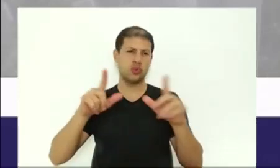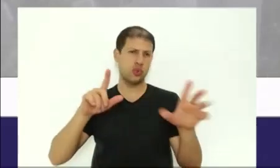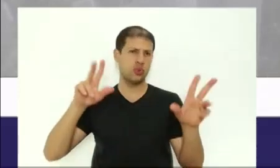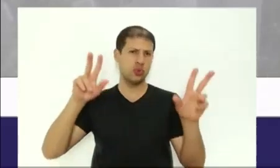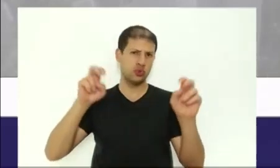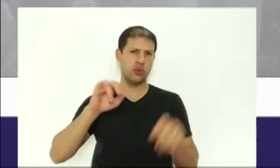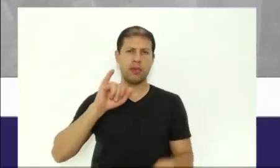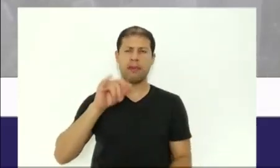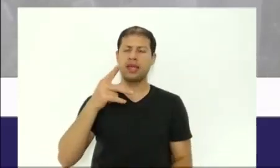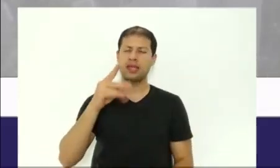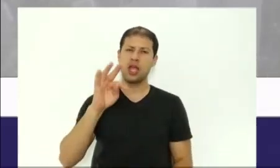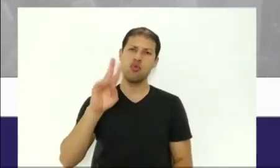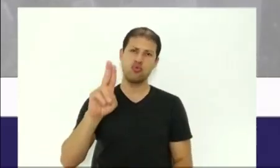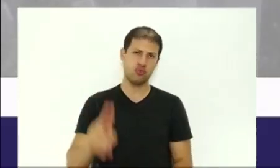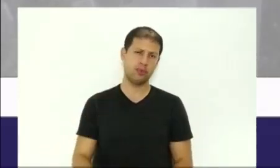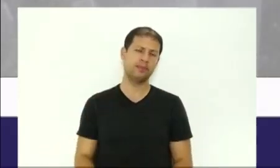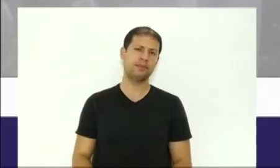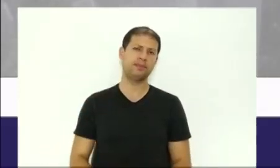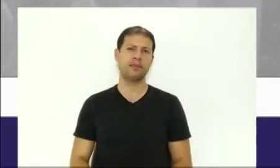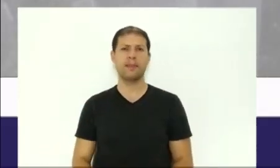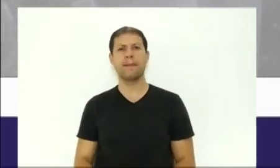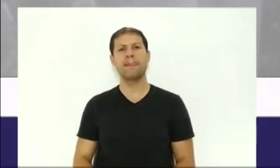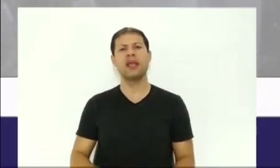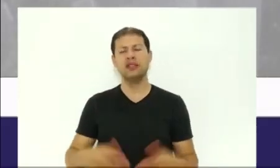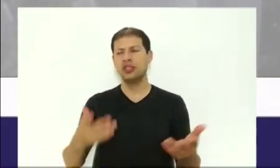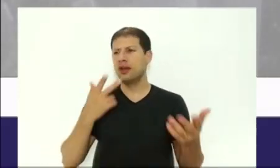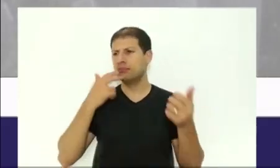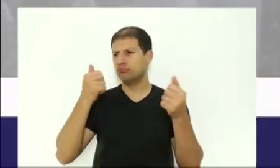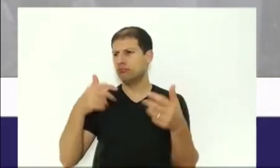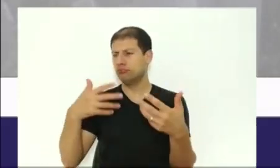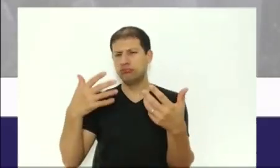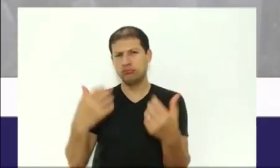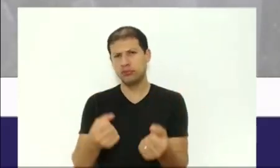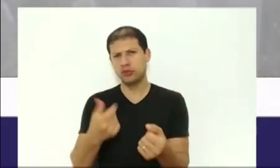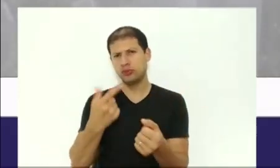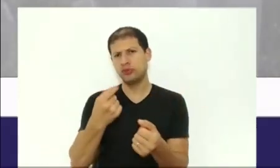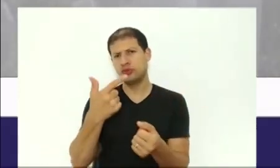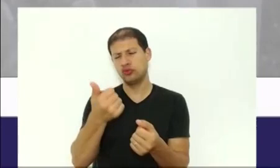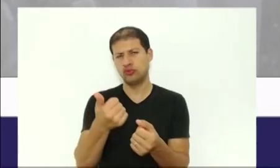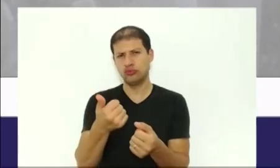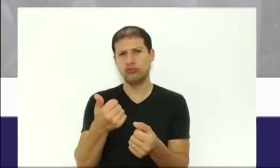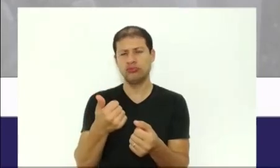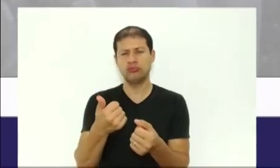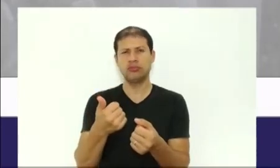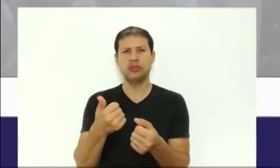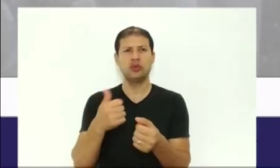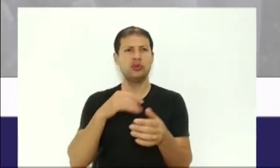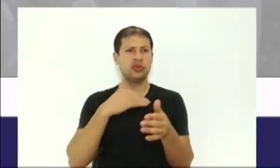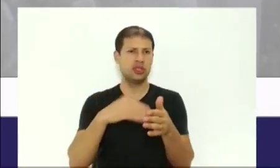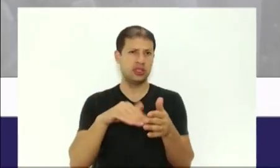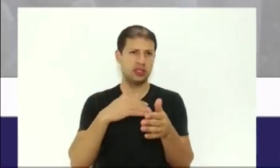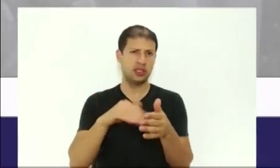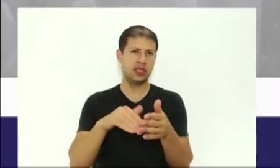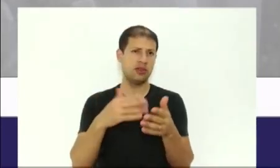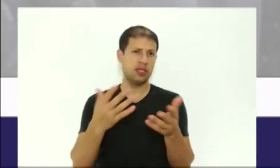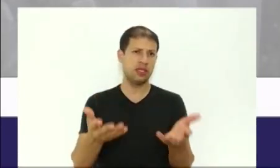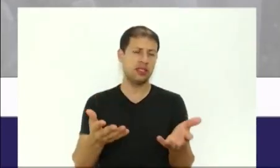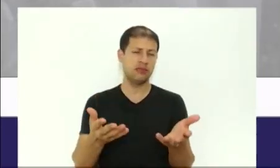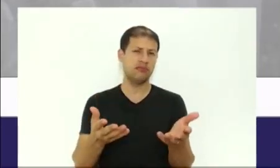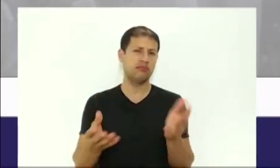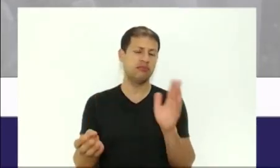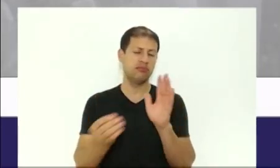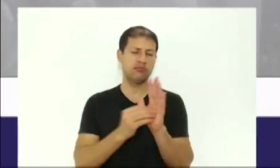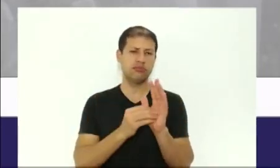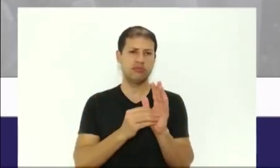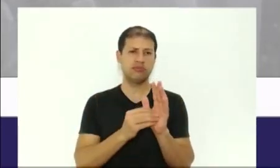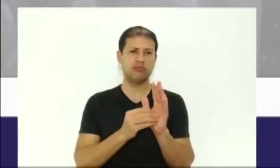IPTU. Então, como já foi aprovado em 2021, o secretário, ele coloca que